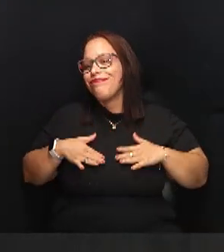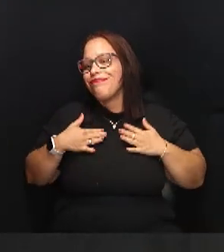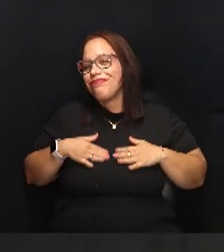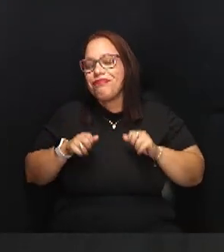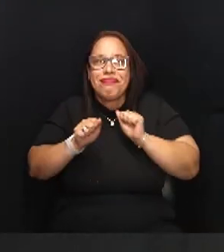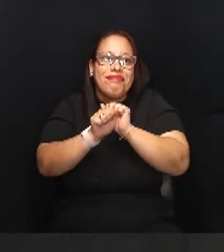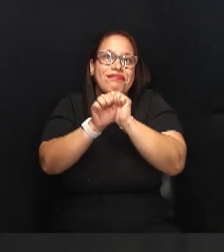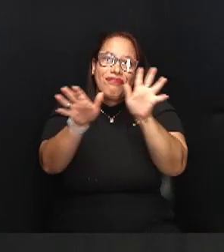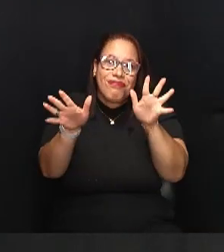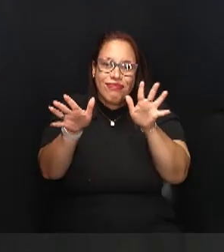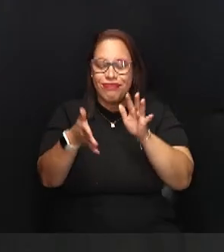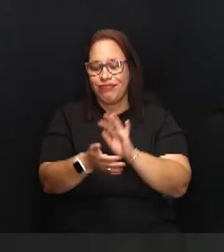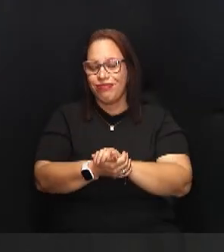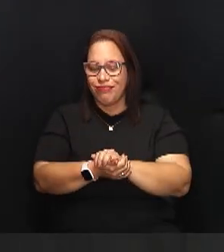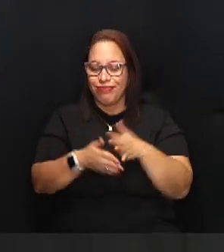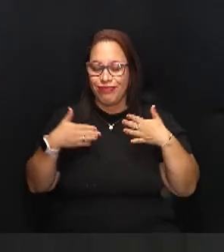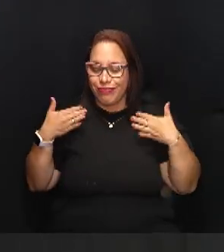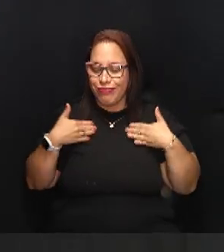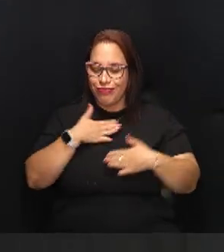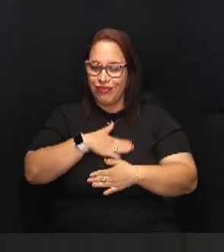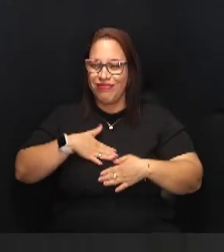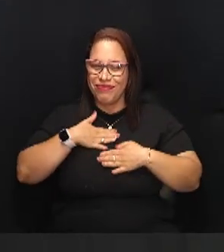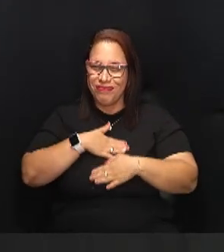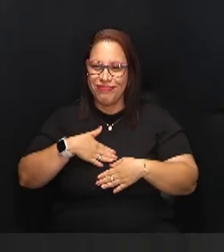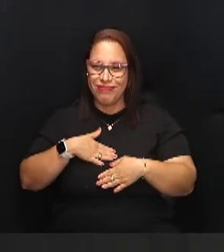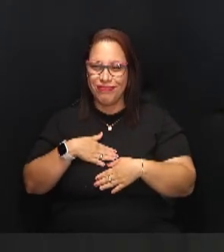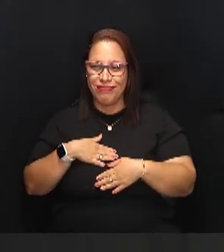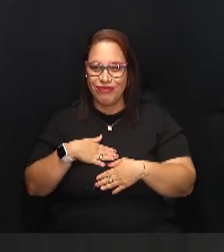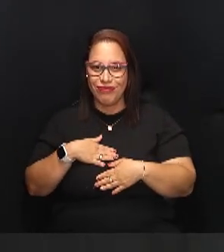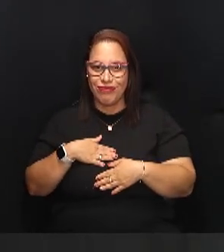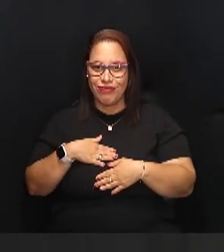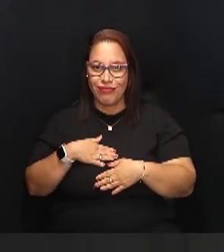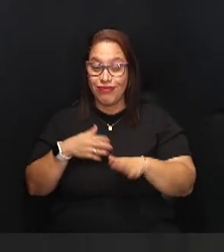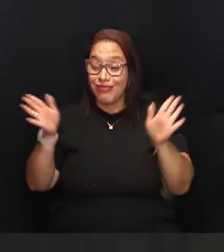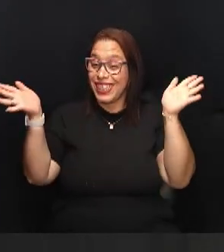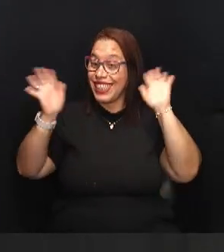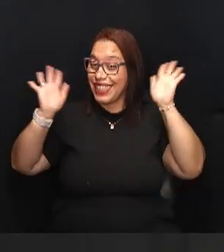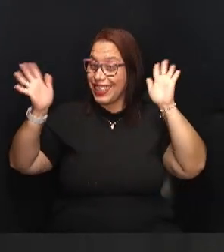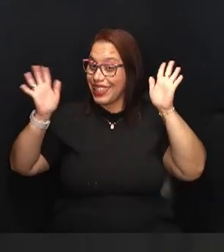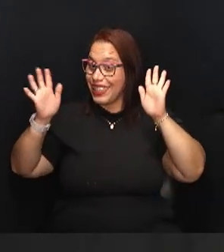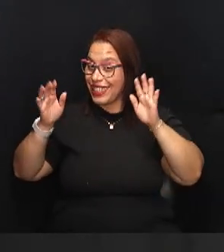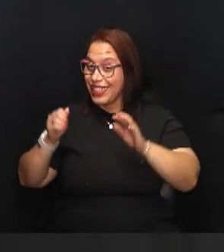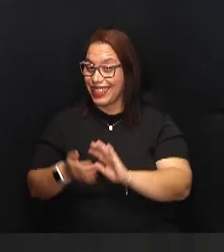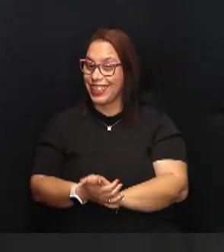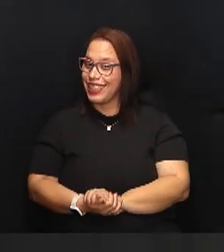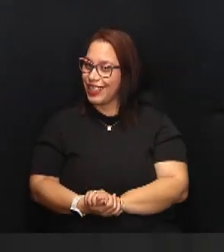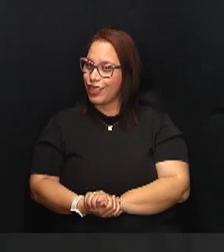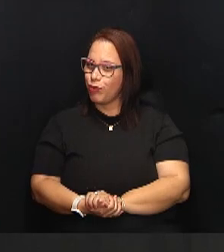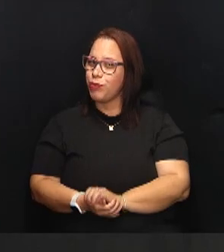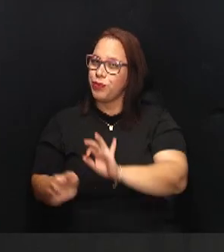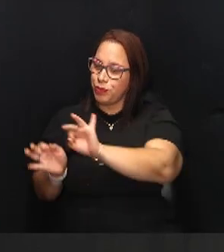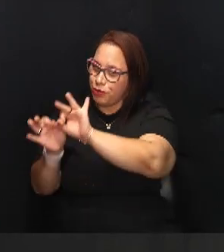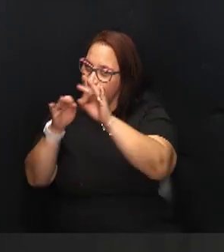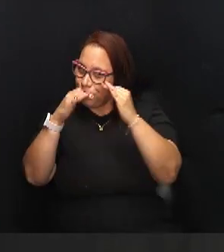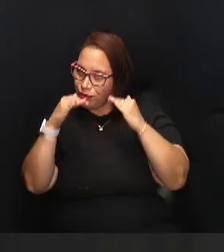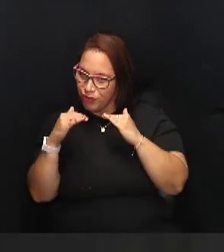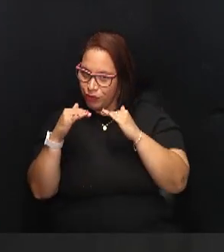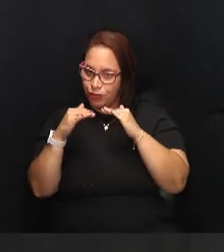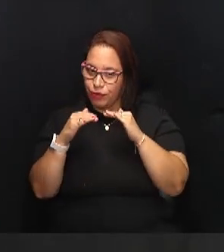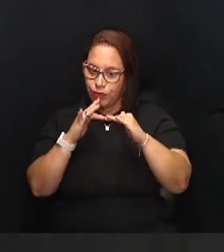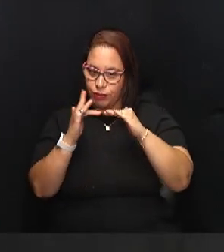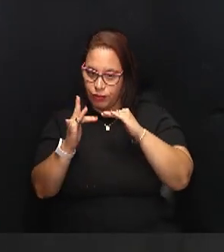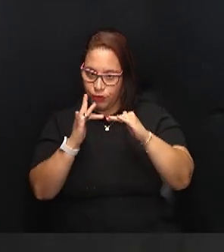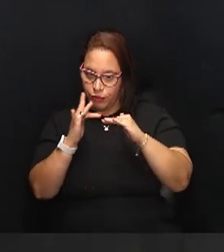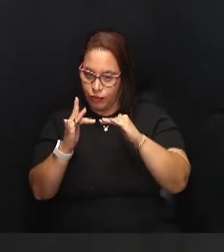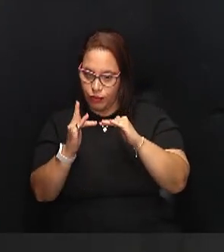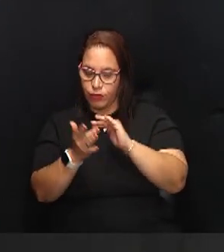né? E a gente tem uma alegria, um maior prazer. Também despedir do nosso telespectador, do nosso internauta, que nos acompanhe pelas redes